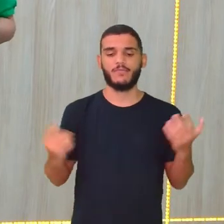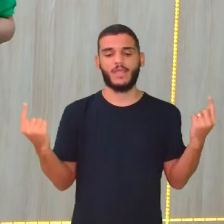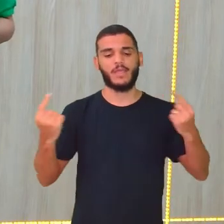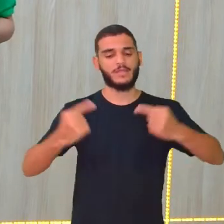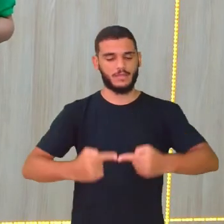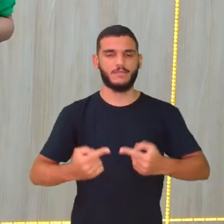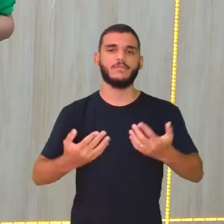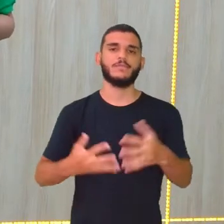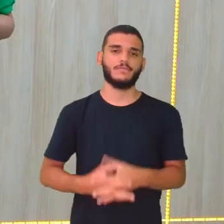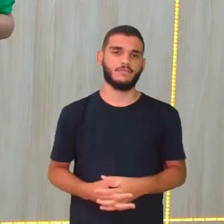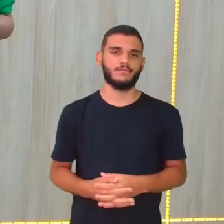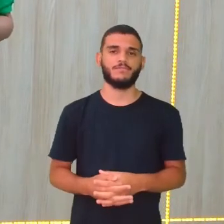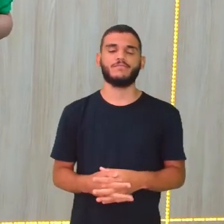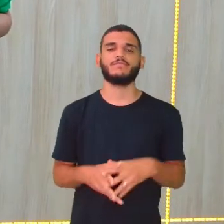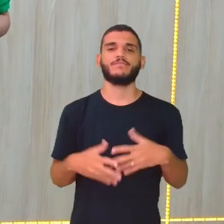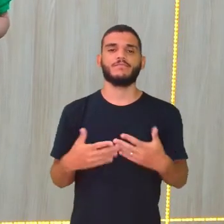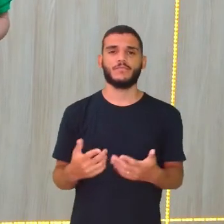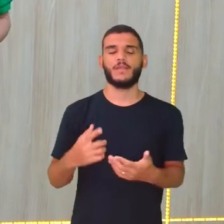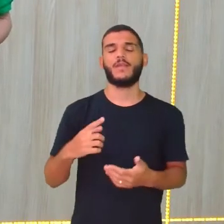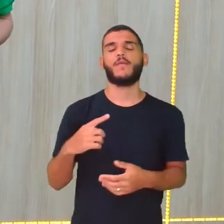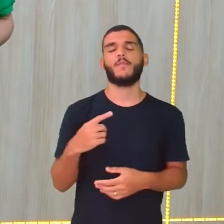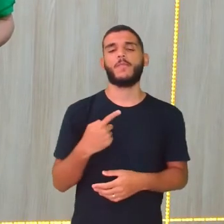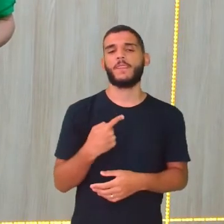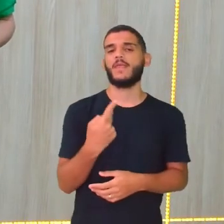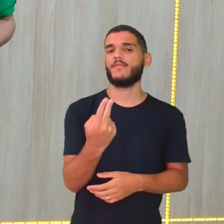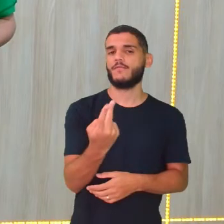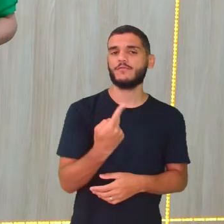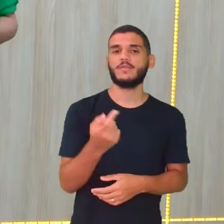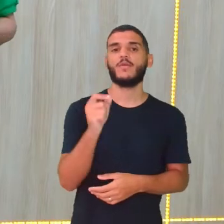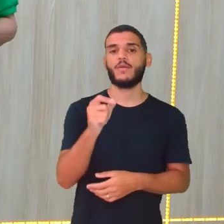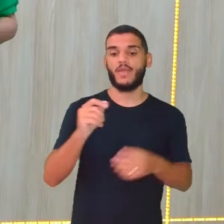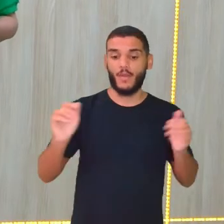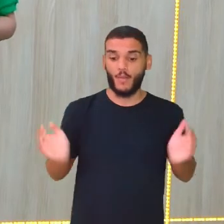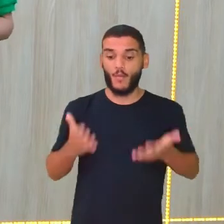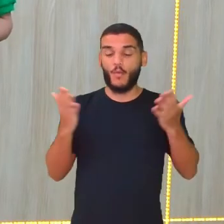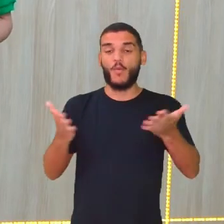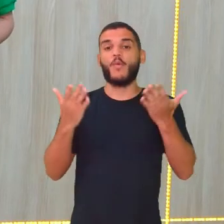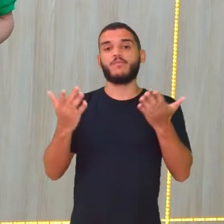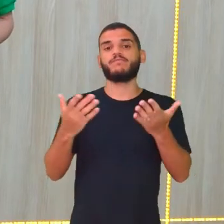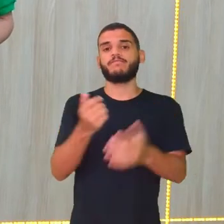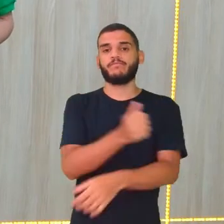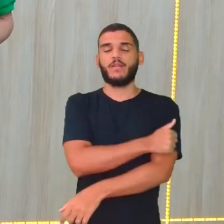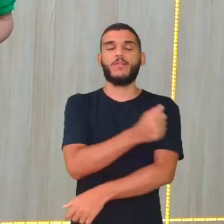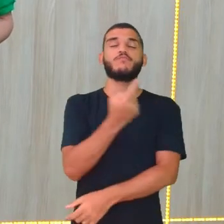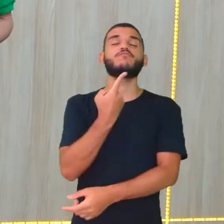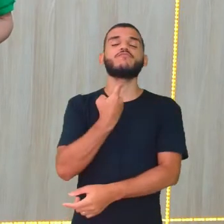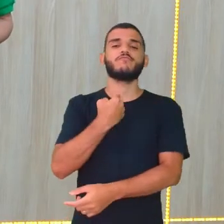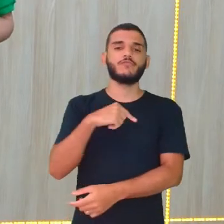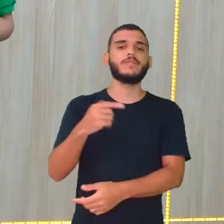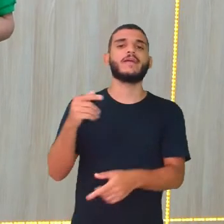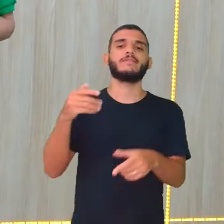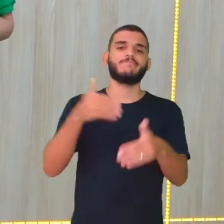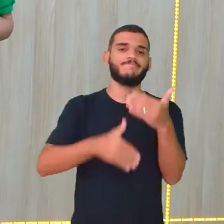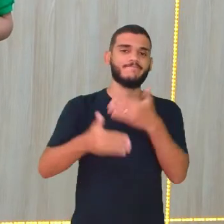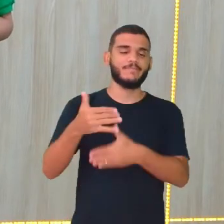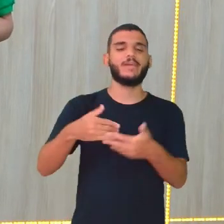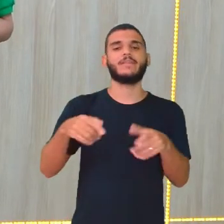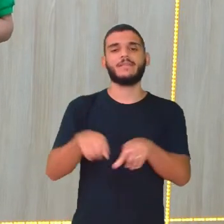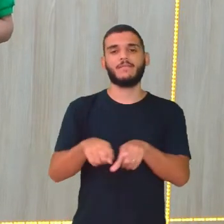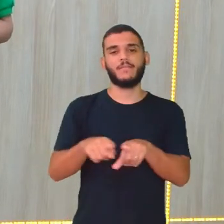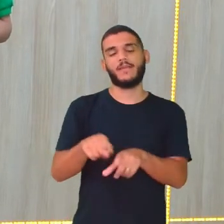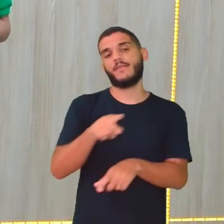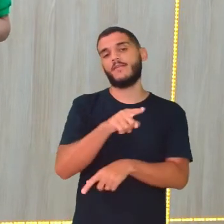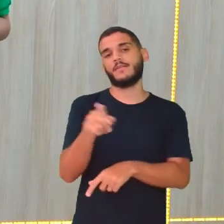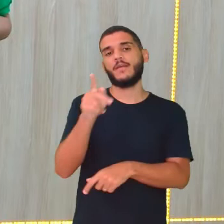uma atividade que vai instigar esse aluno, que ele vai ter vontade de fazer. Não é? Então, você, professor da